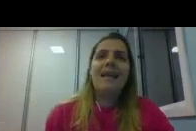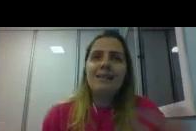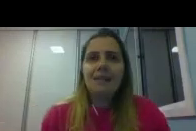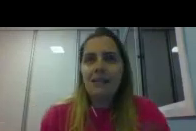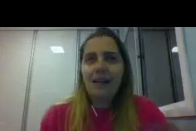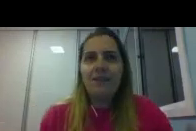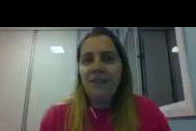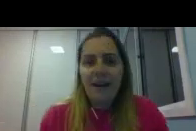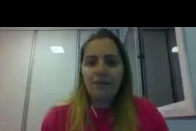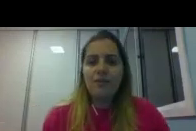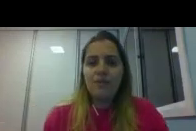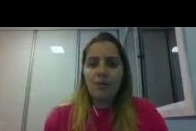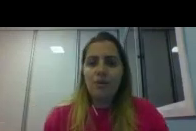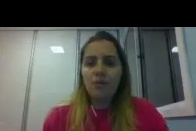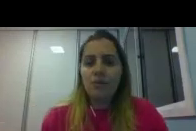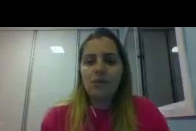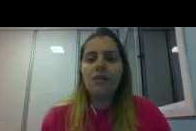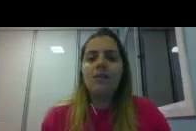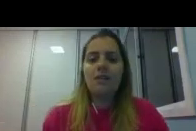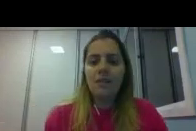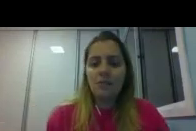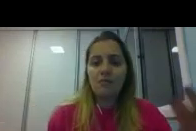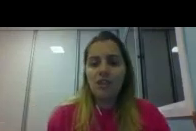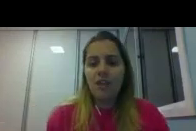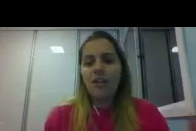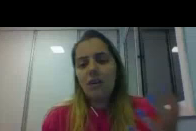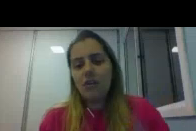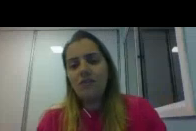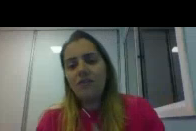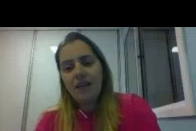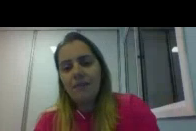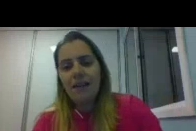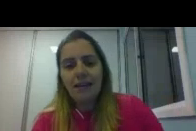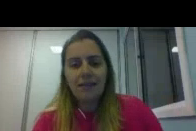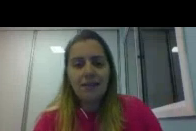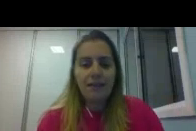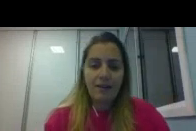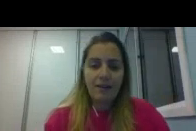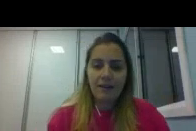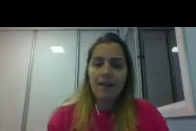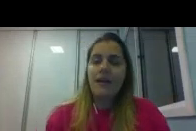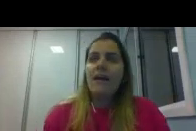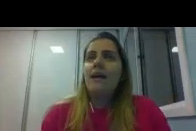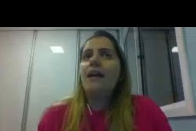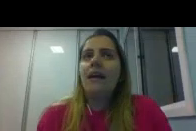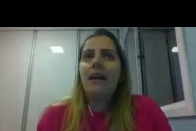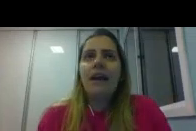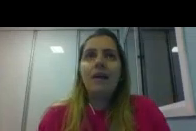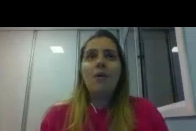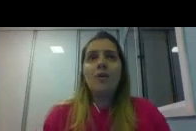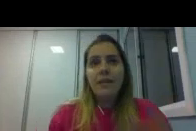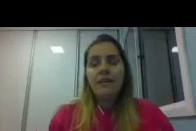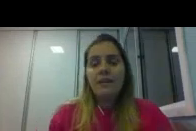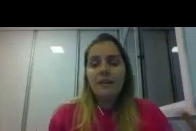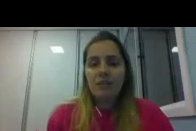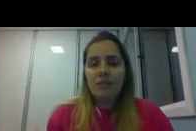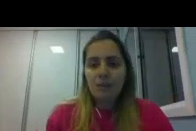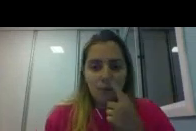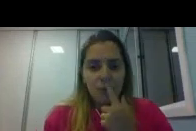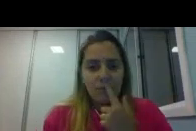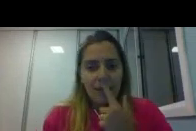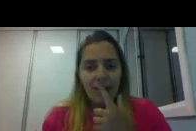A amilase salivar que você produz, nós temos um gene que codifica a amilase salivar. A